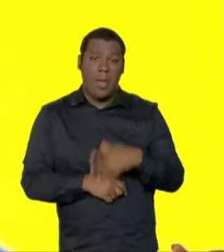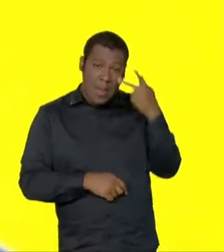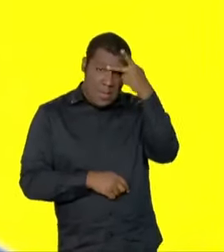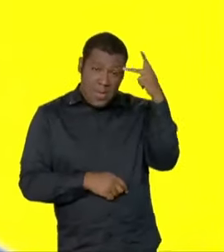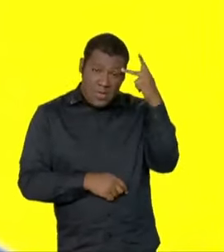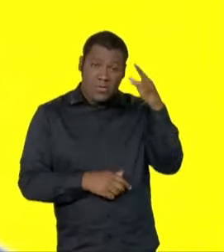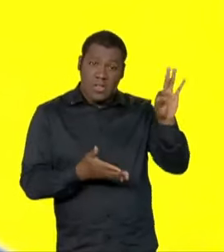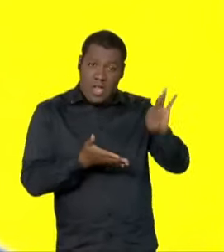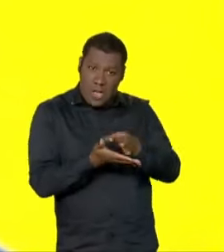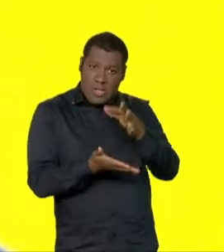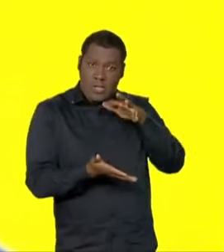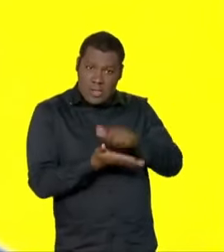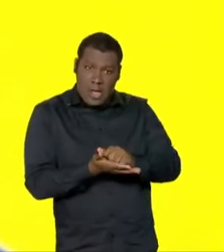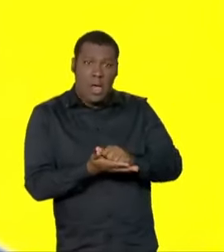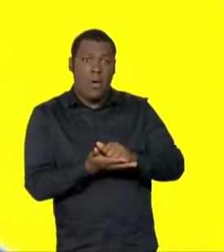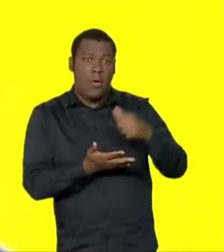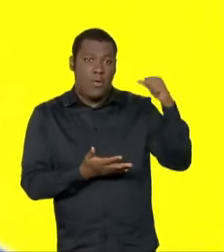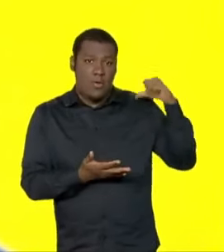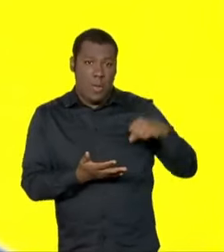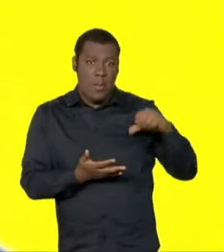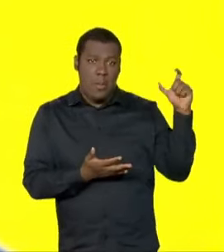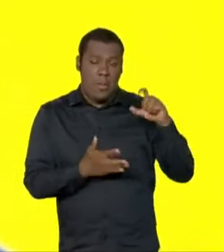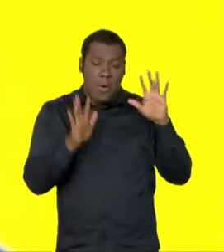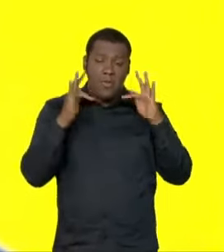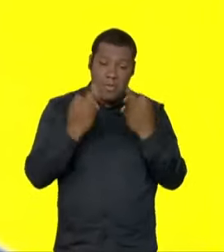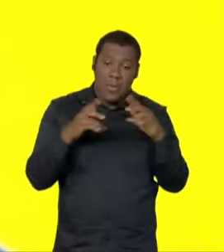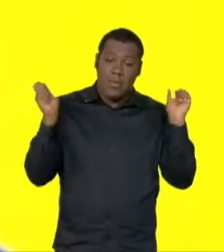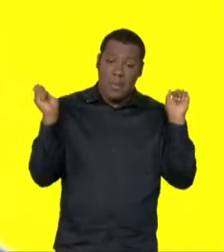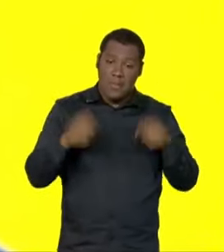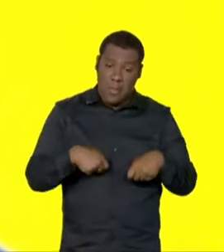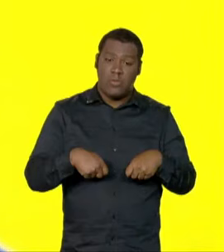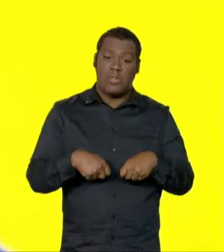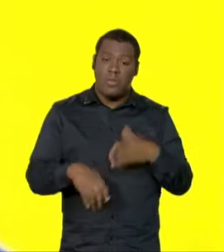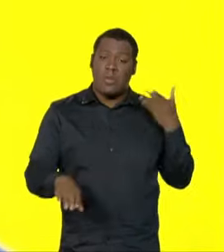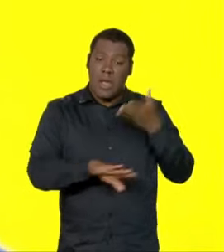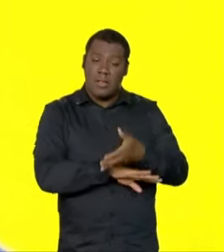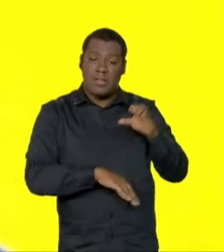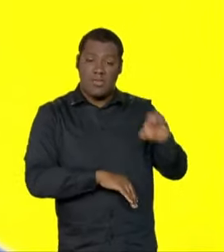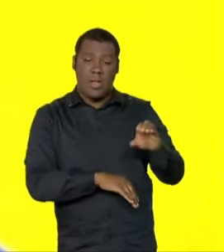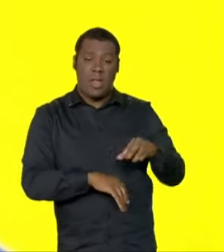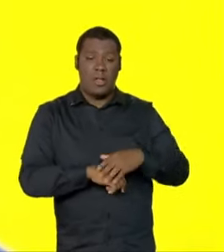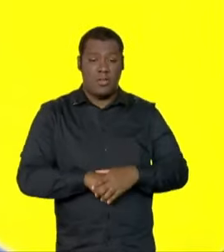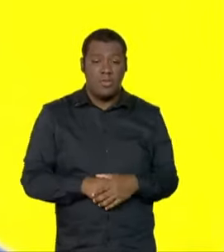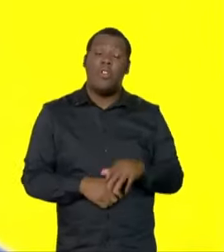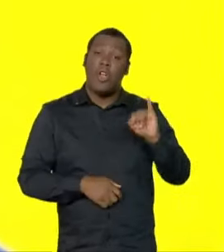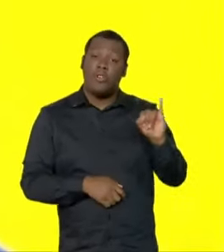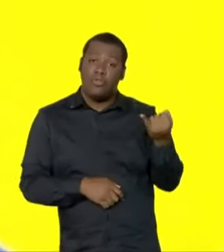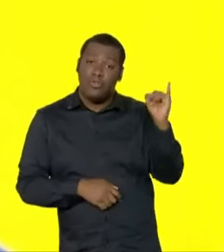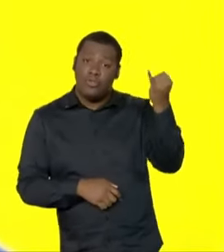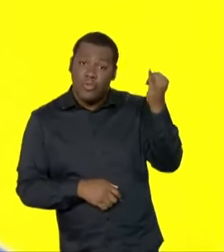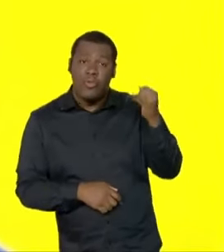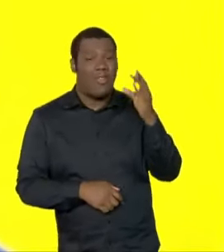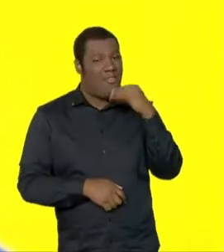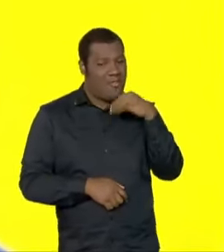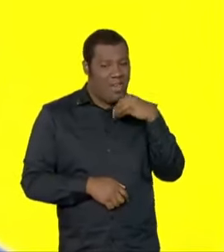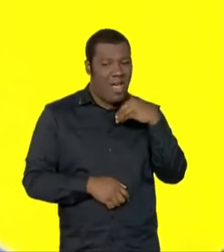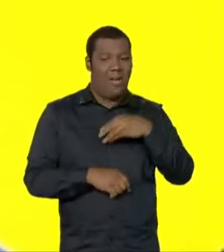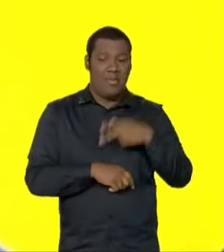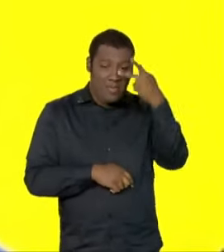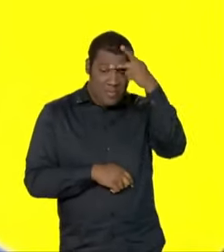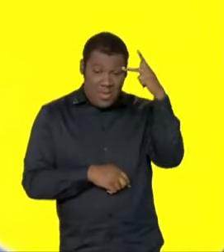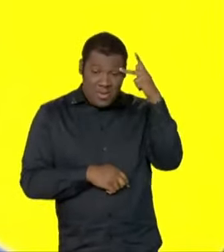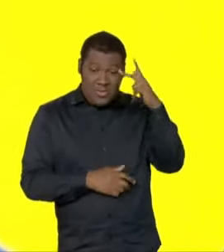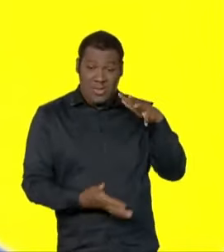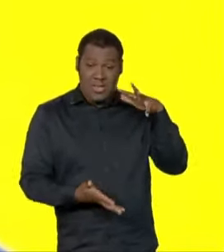do Cadastro Único, Bolsa Família, vai possibilitar crédito a taxas menores para que as pessoas inscritas